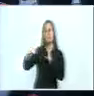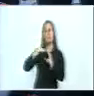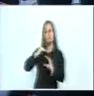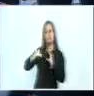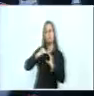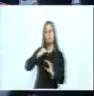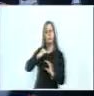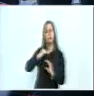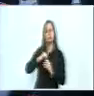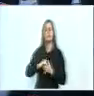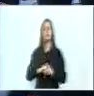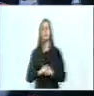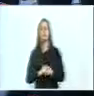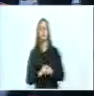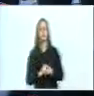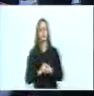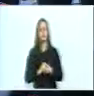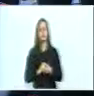recebidas.